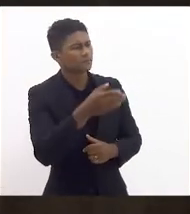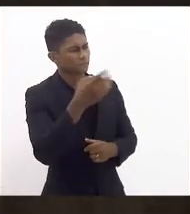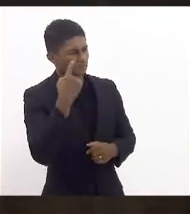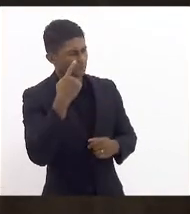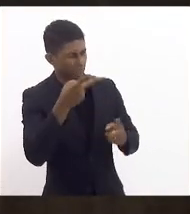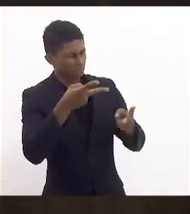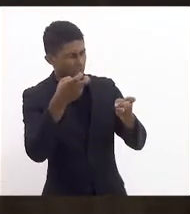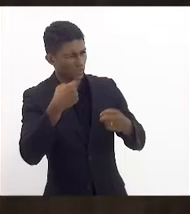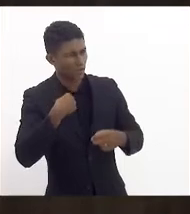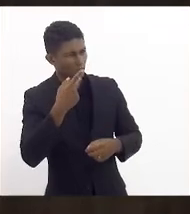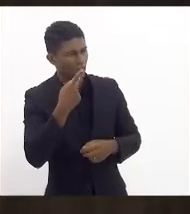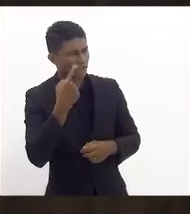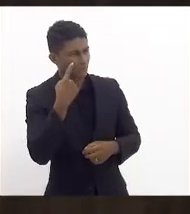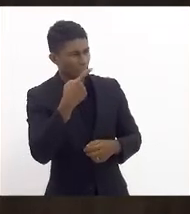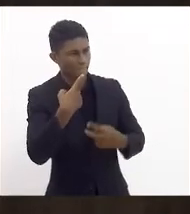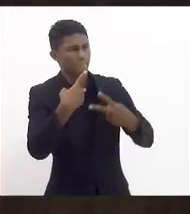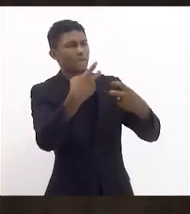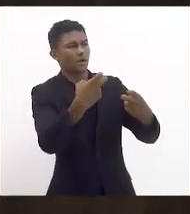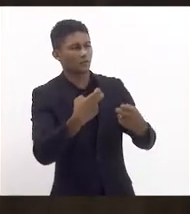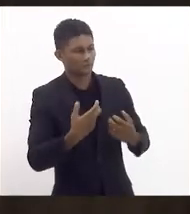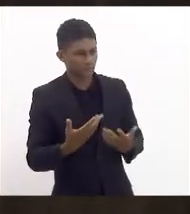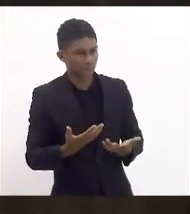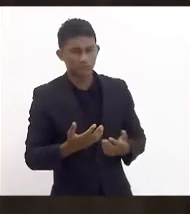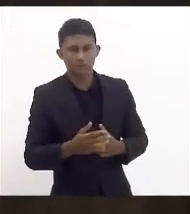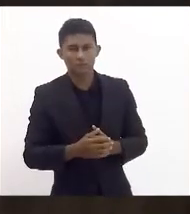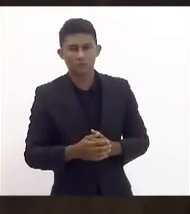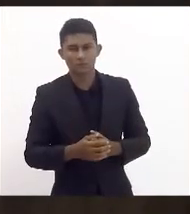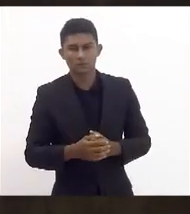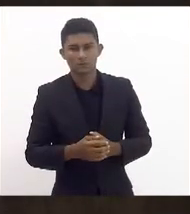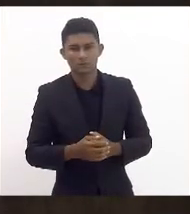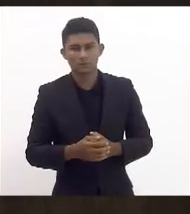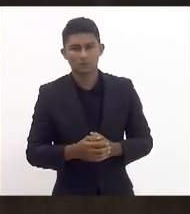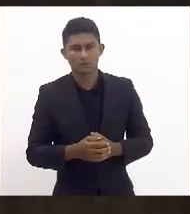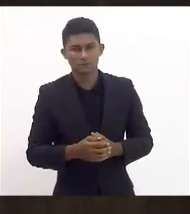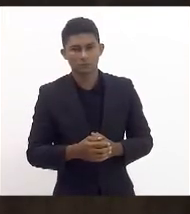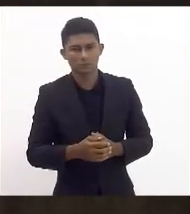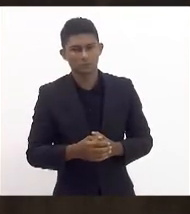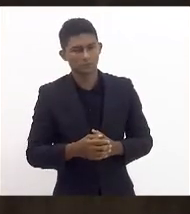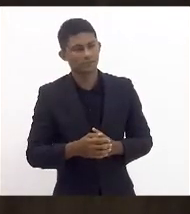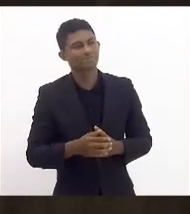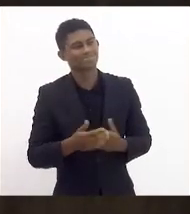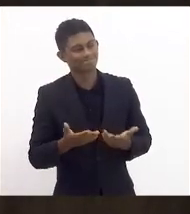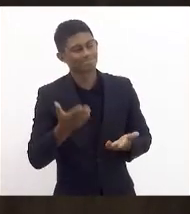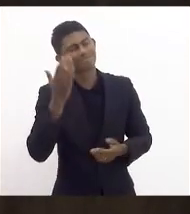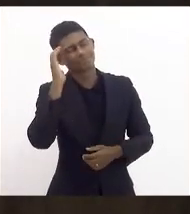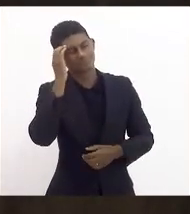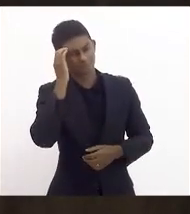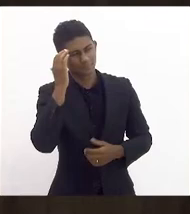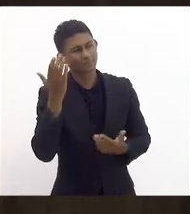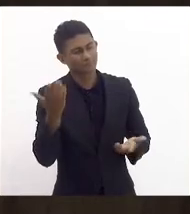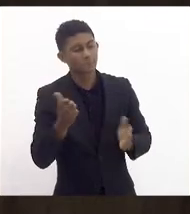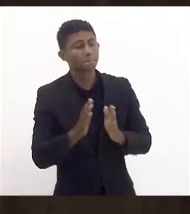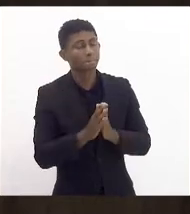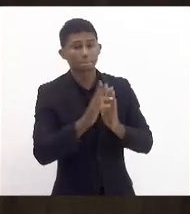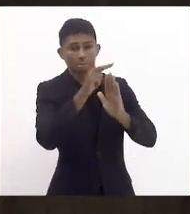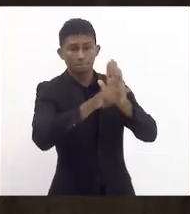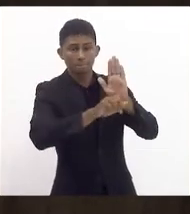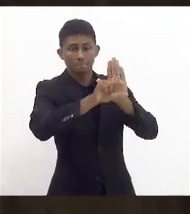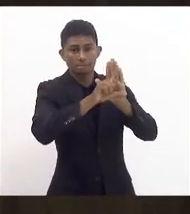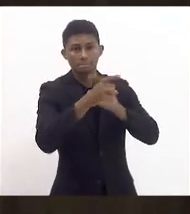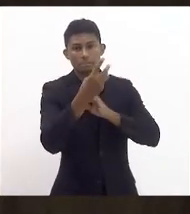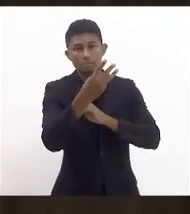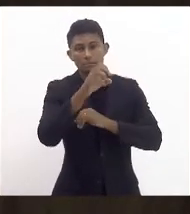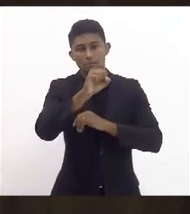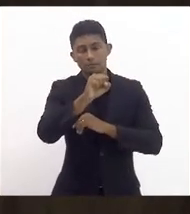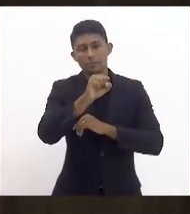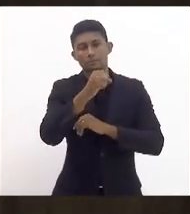perceber o que eu falei, porque estava atendendo as pessoas. Estéreo. Eu entendo perfeitamente. Projeto de lei 386